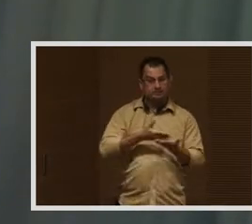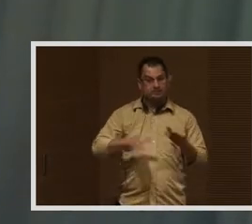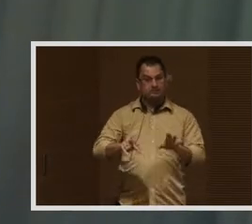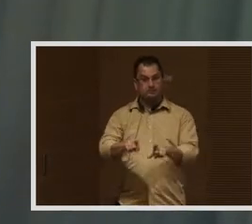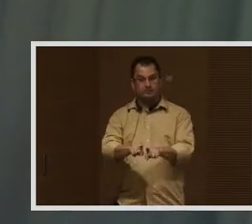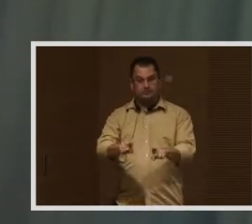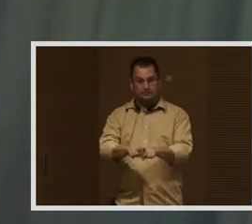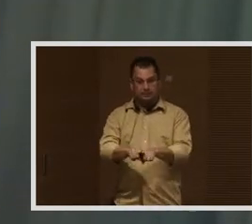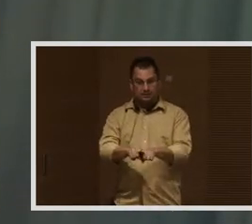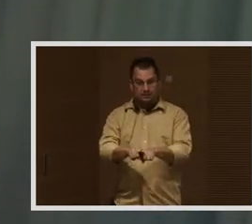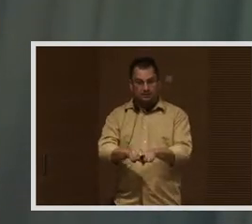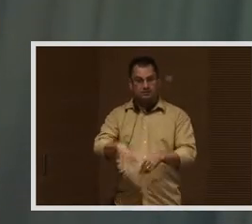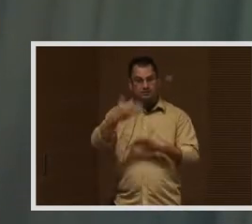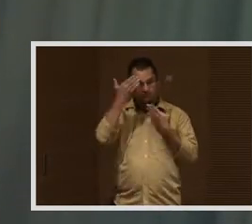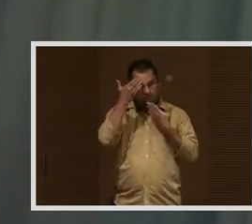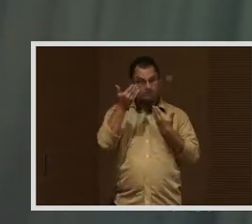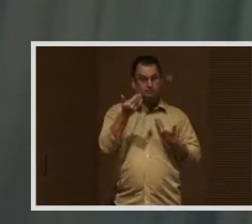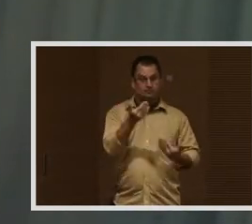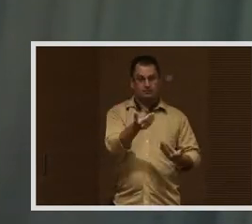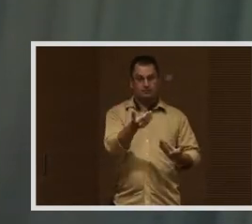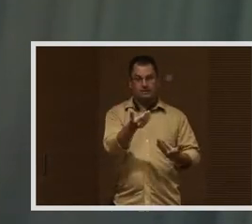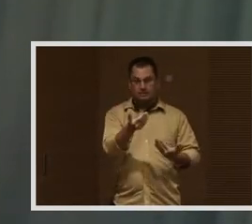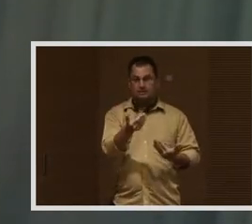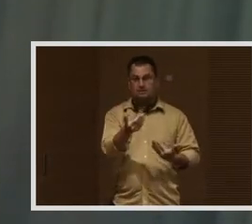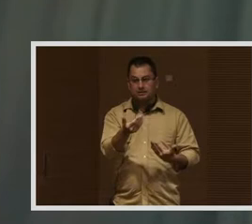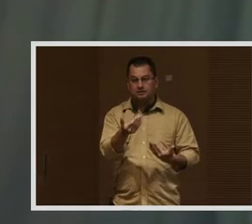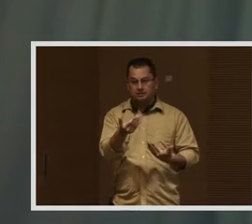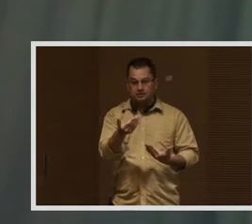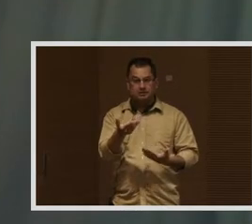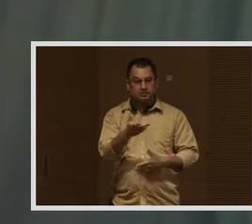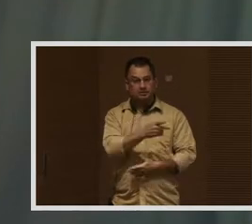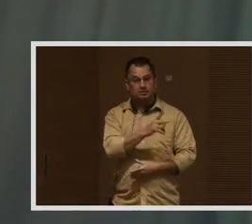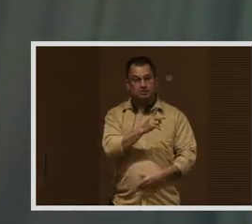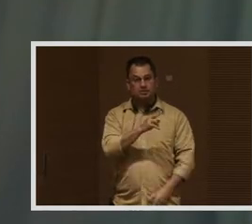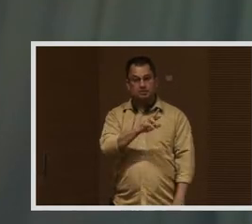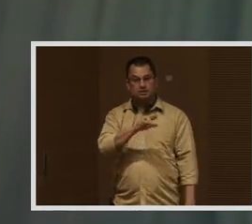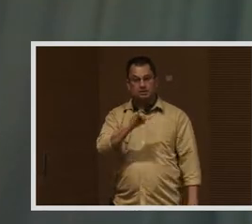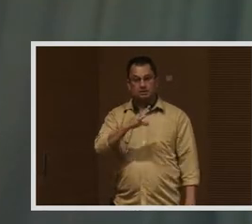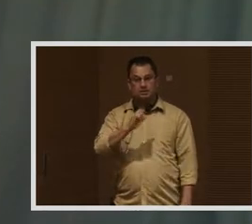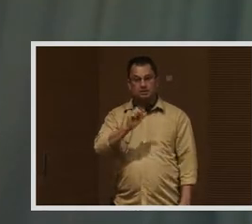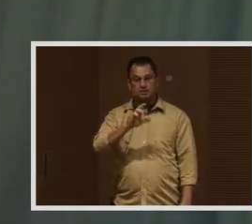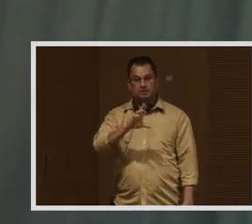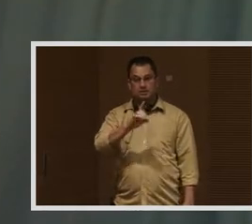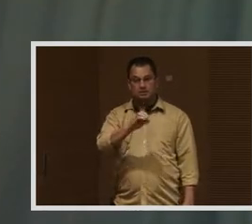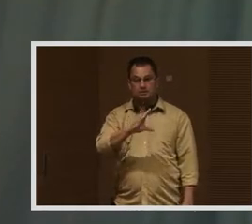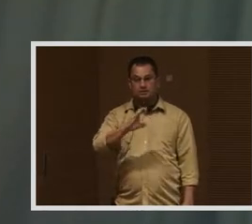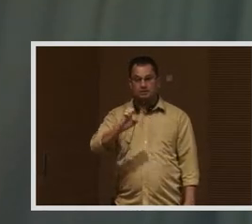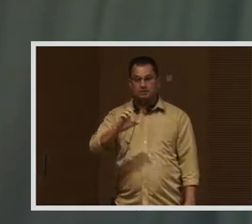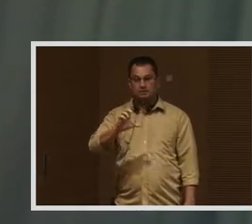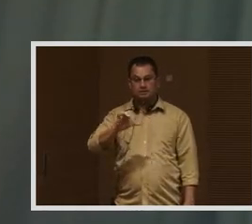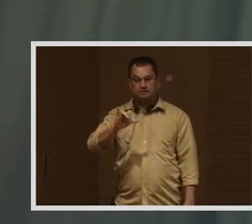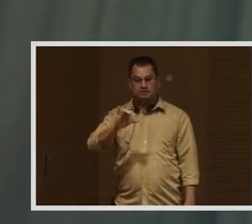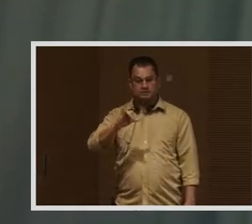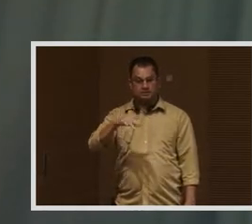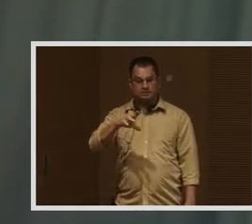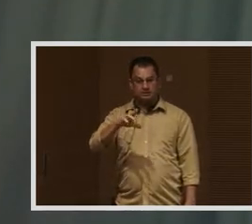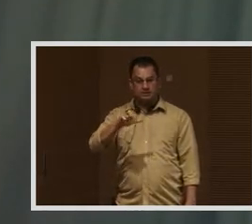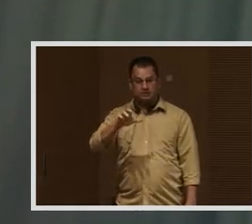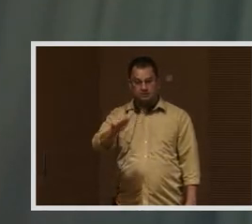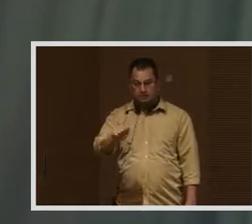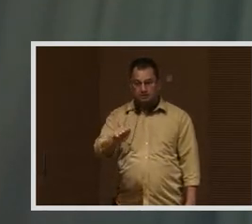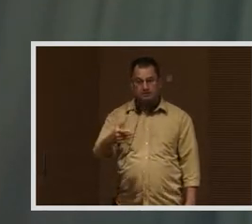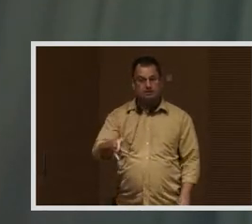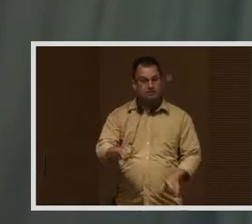também agradecer a companhia de Cida e Ricardo, não só nessa atividade de hoje, mas